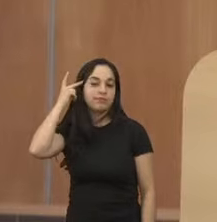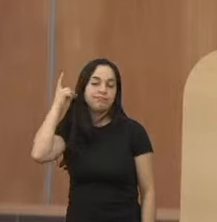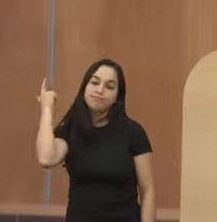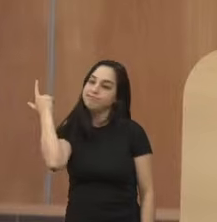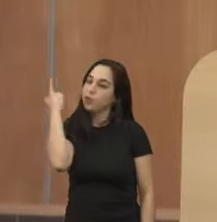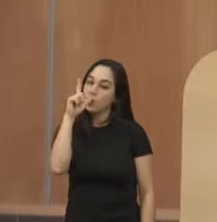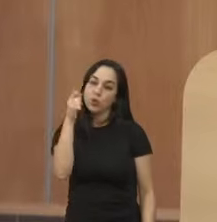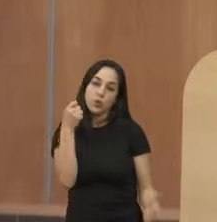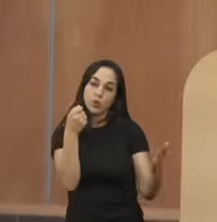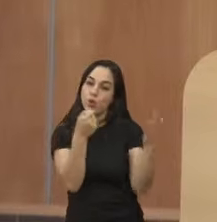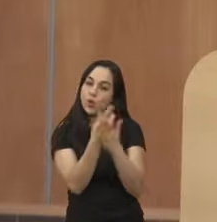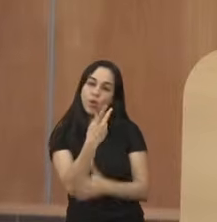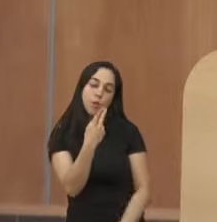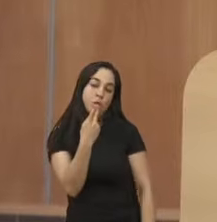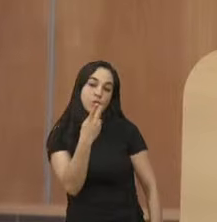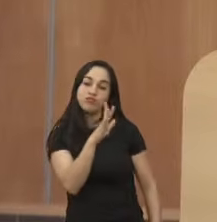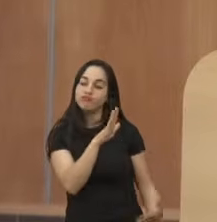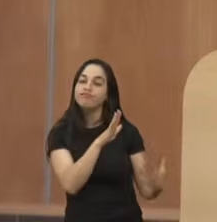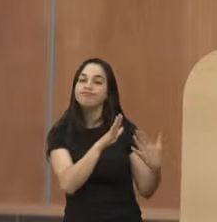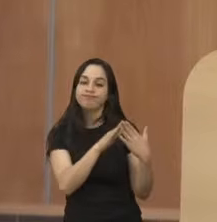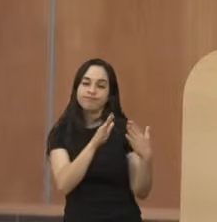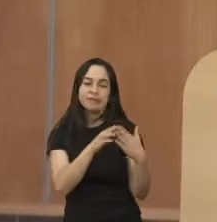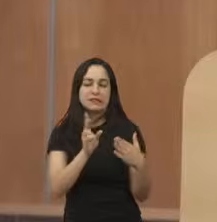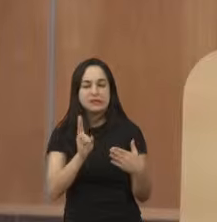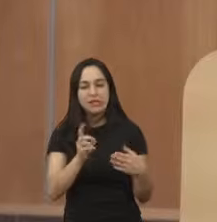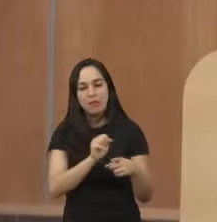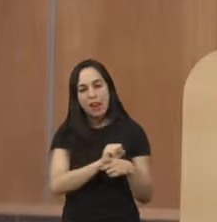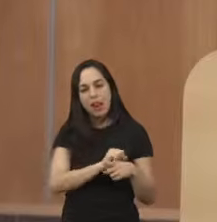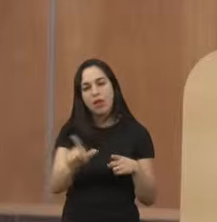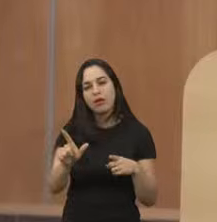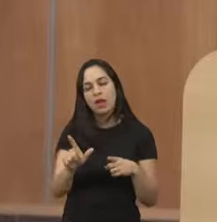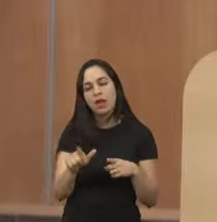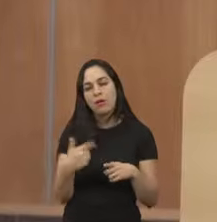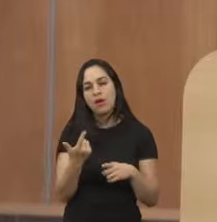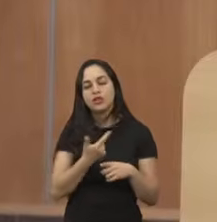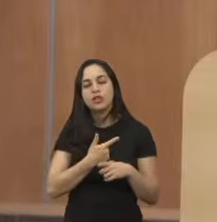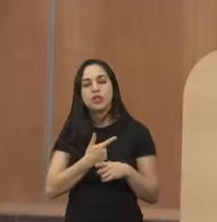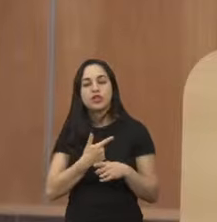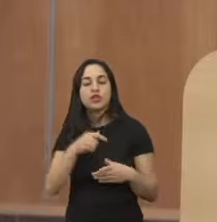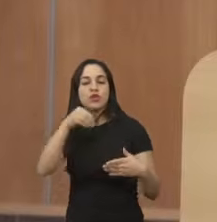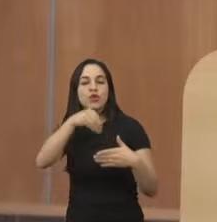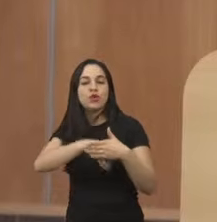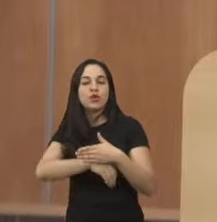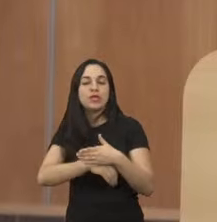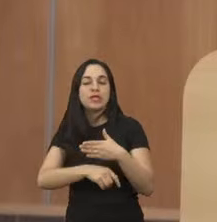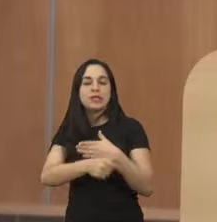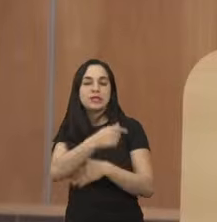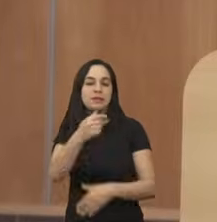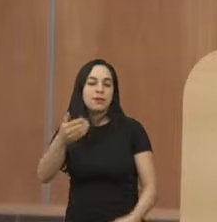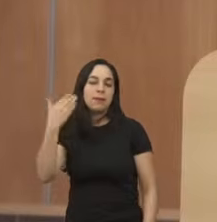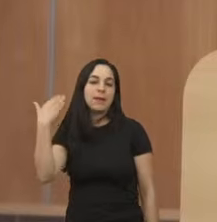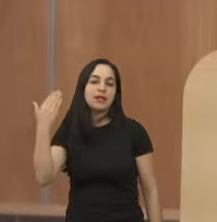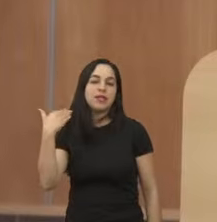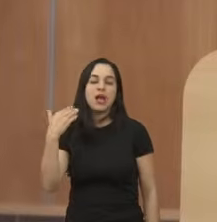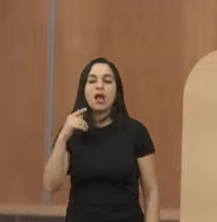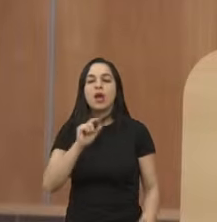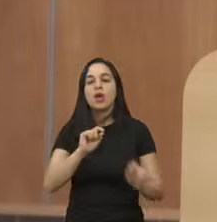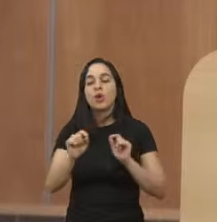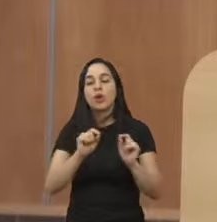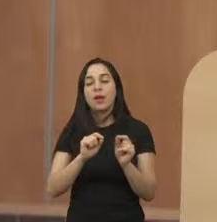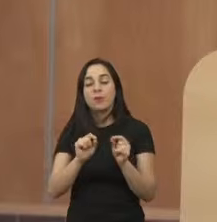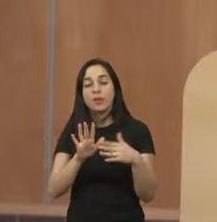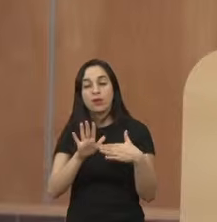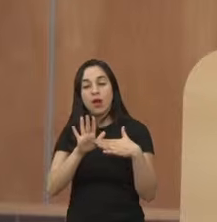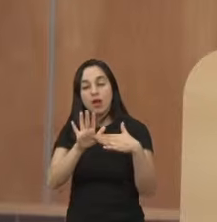ter a sua casa própria. Vive do aluguel. A gente votou na semana passada, né, uma lei importante sobre a questão do